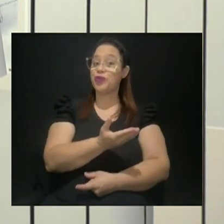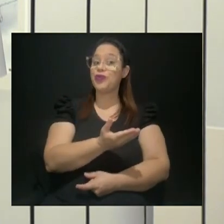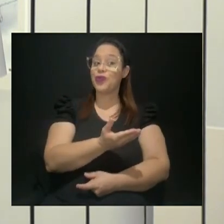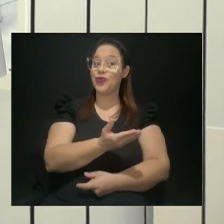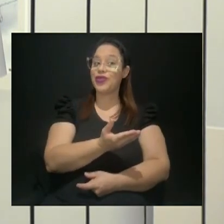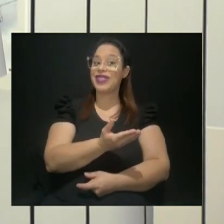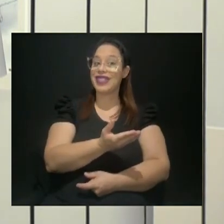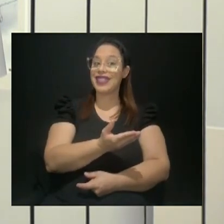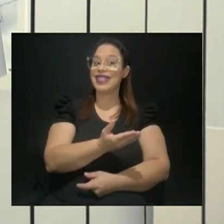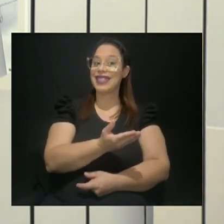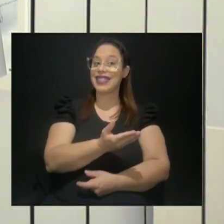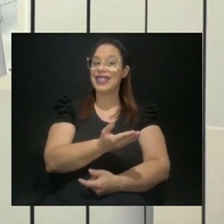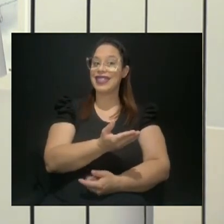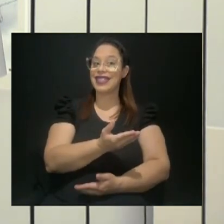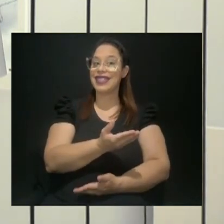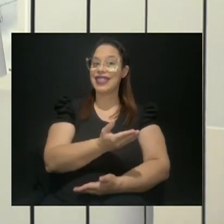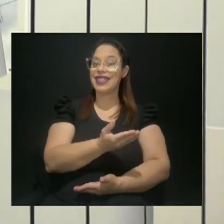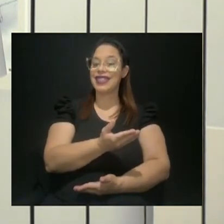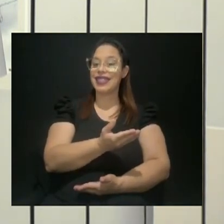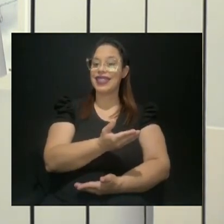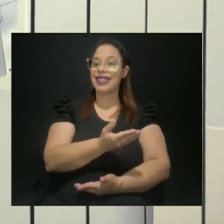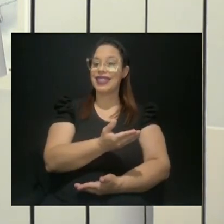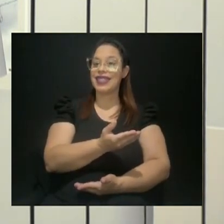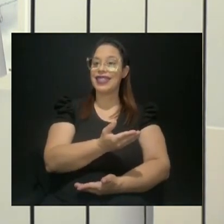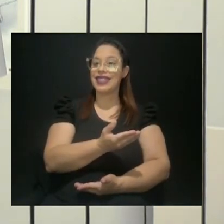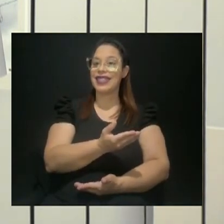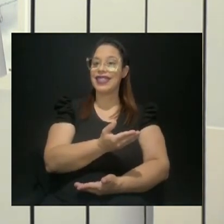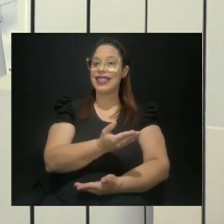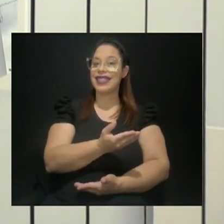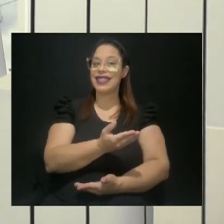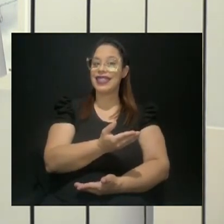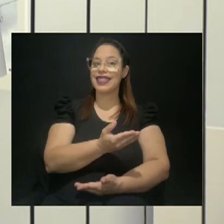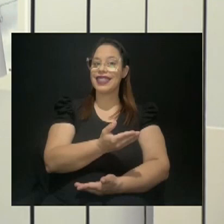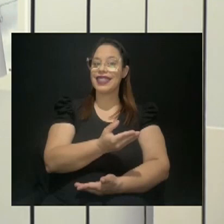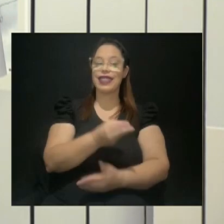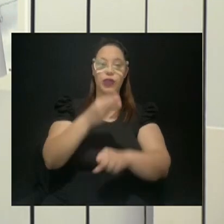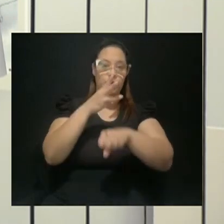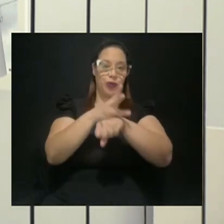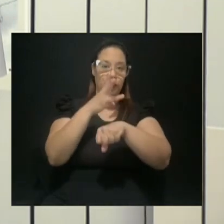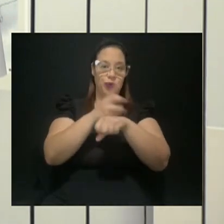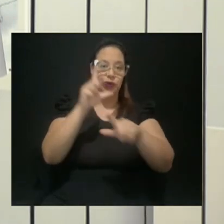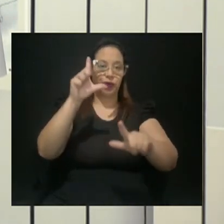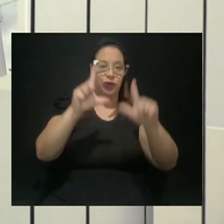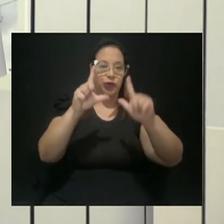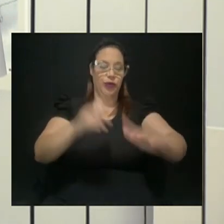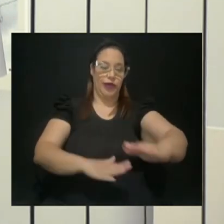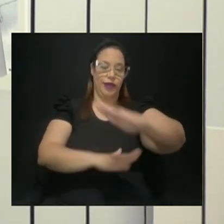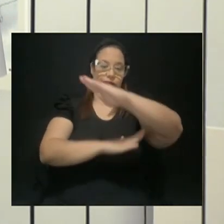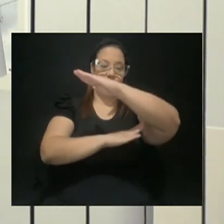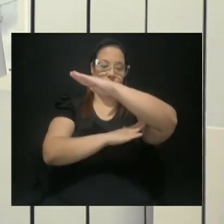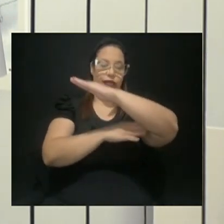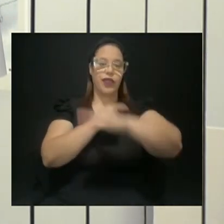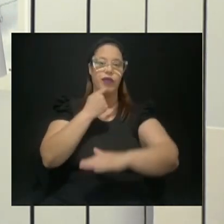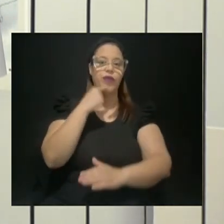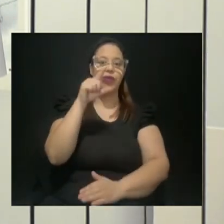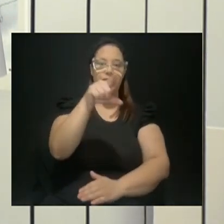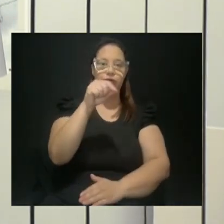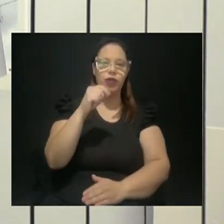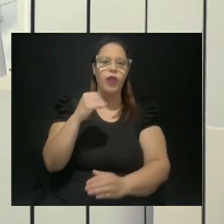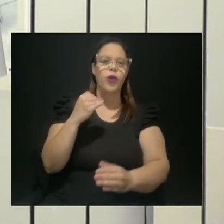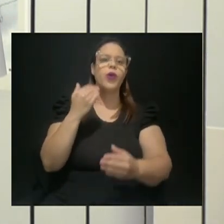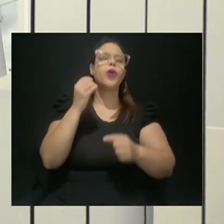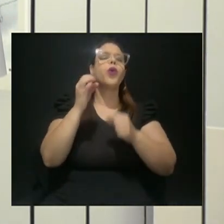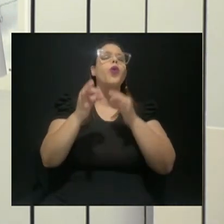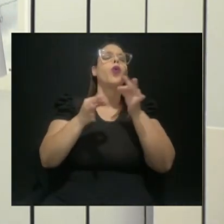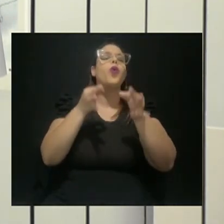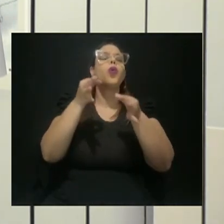este QR Code, já aparece uma mensagem na sua tela. WhatsApp da TV Câmara Campinas. Você aperta e pode enviar o seu elogio,